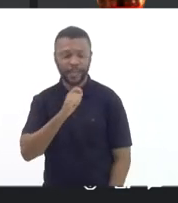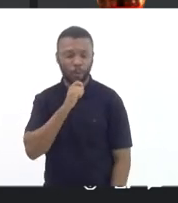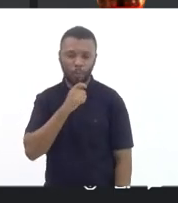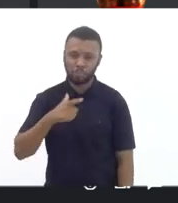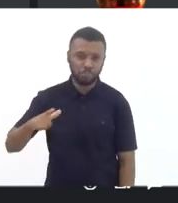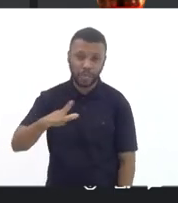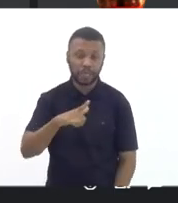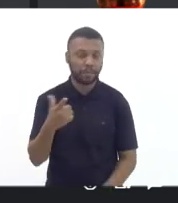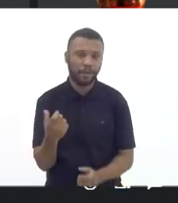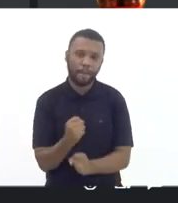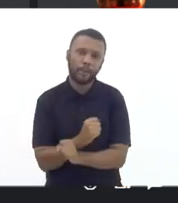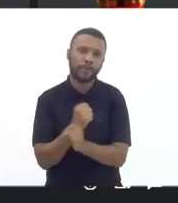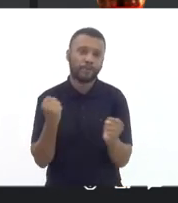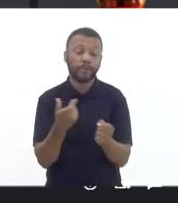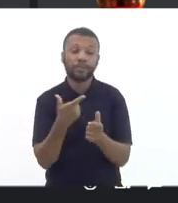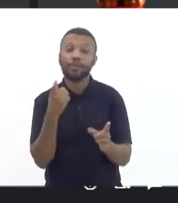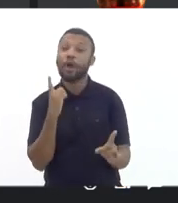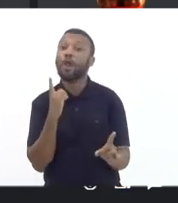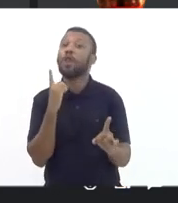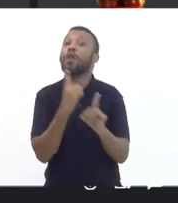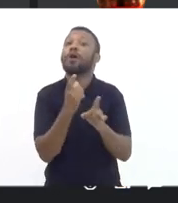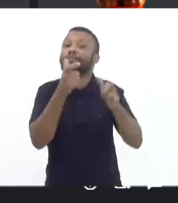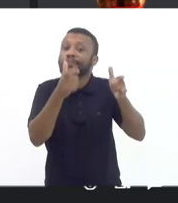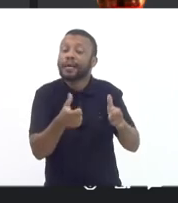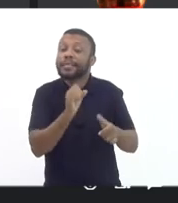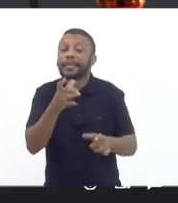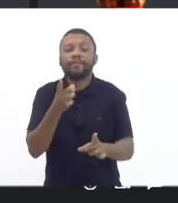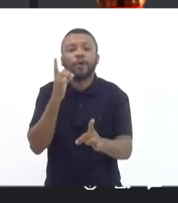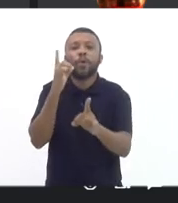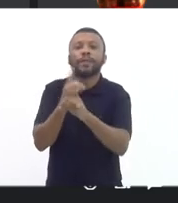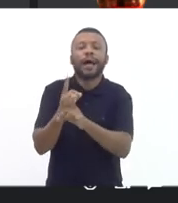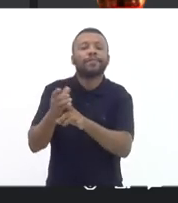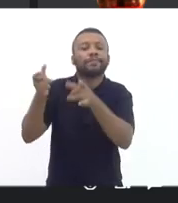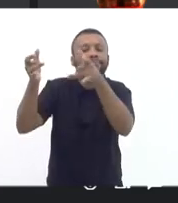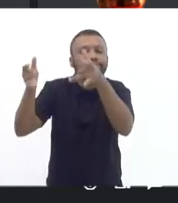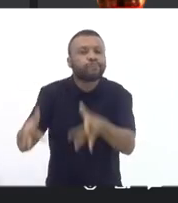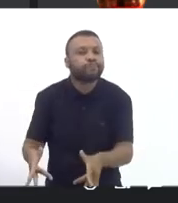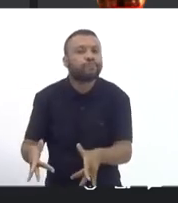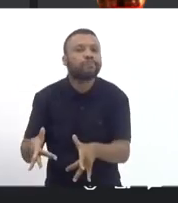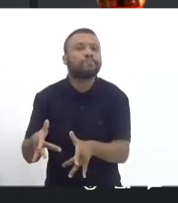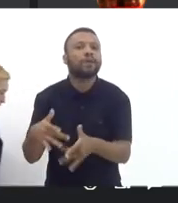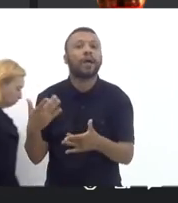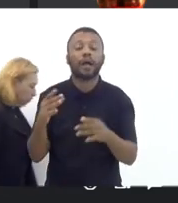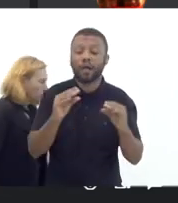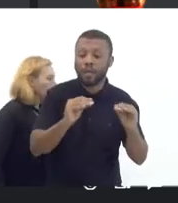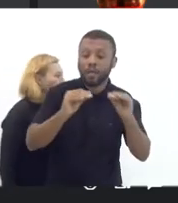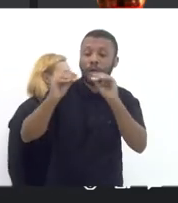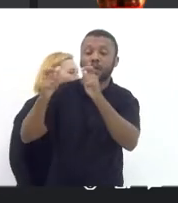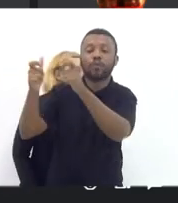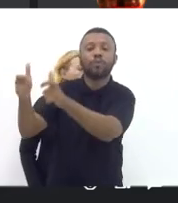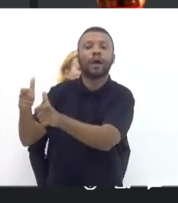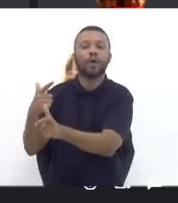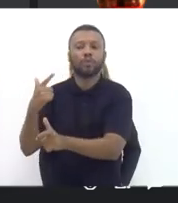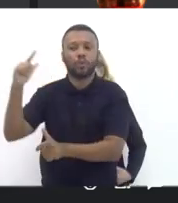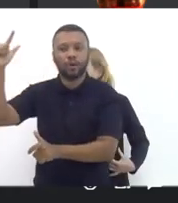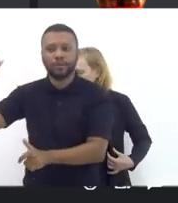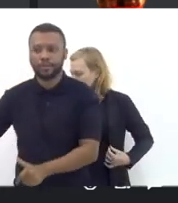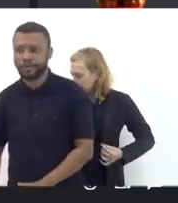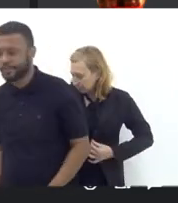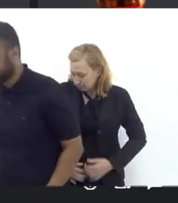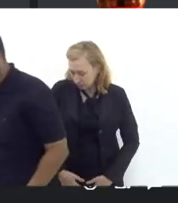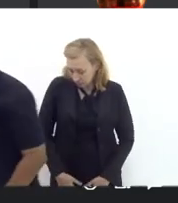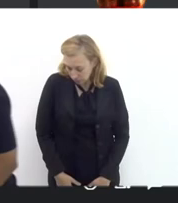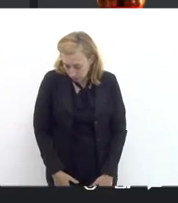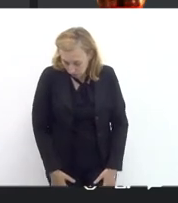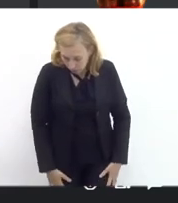gente localizar onde o animal está. Se ele for encontrado abandonado lá em outro canto, vão